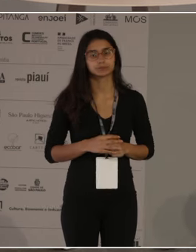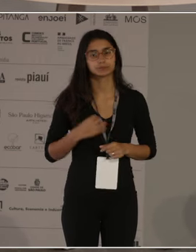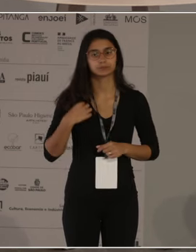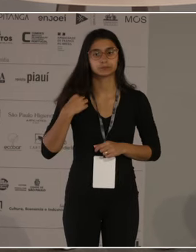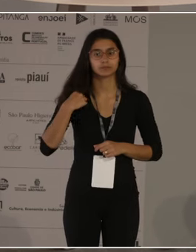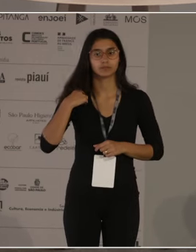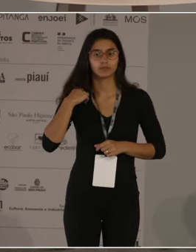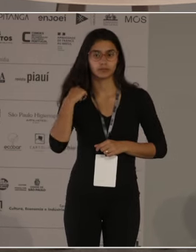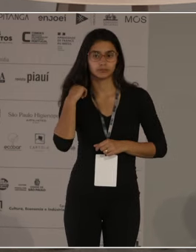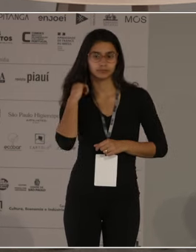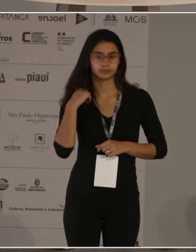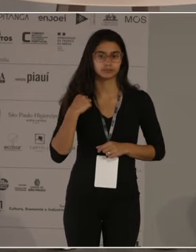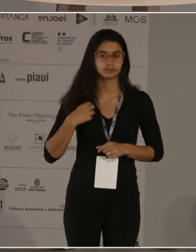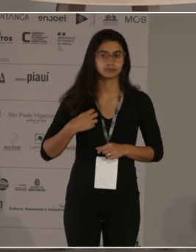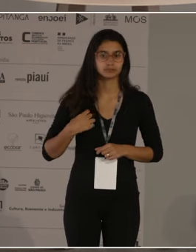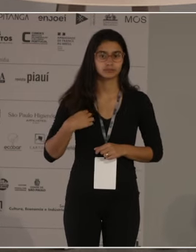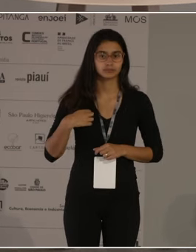existe